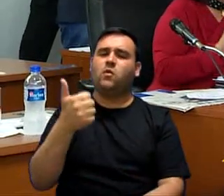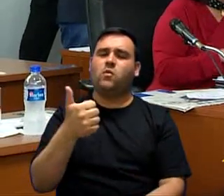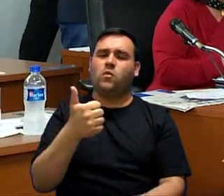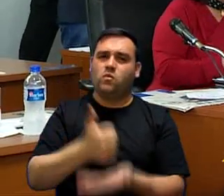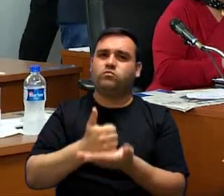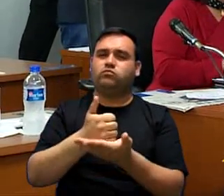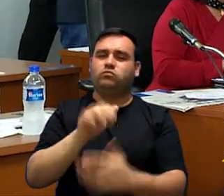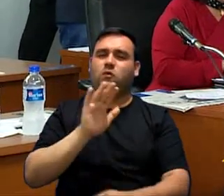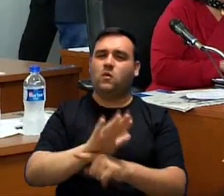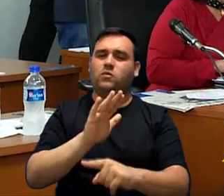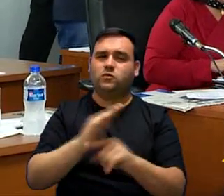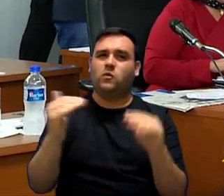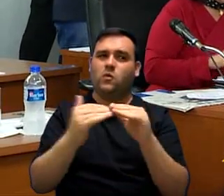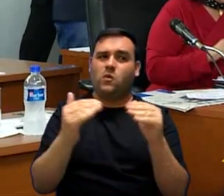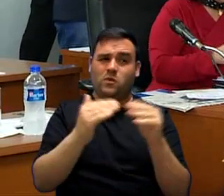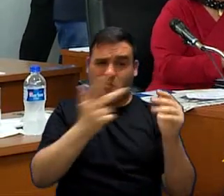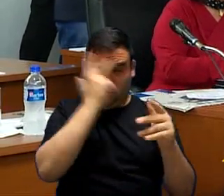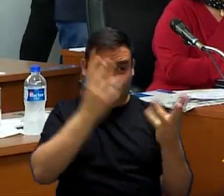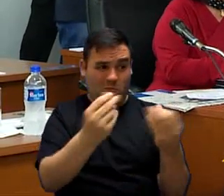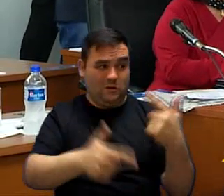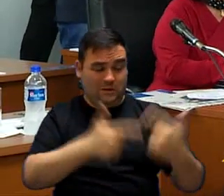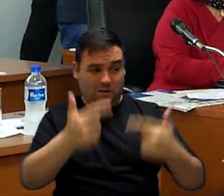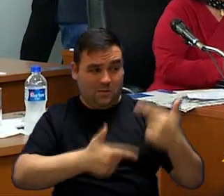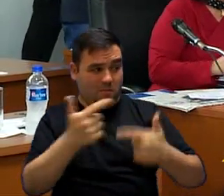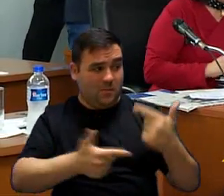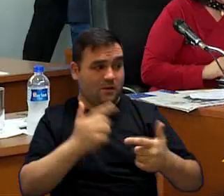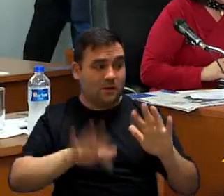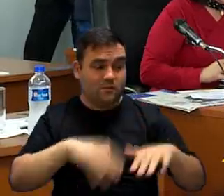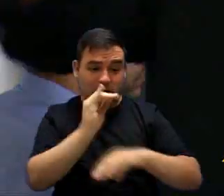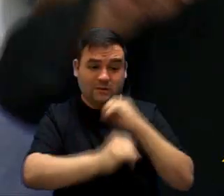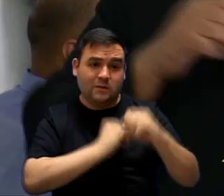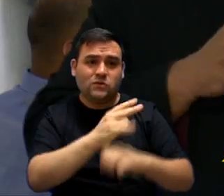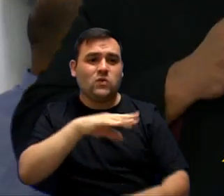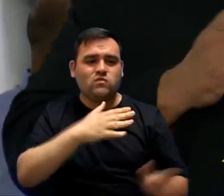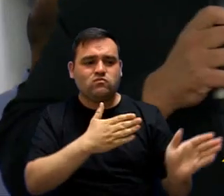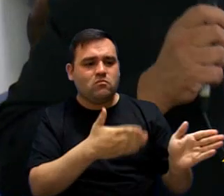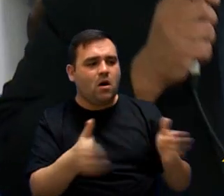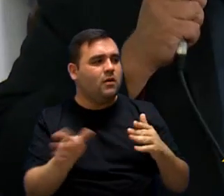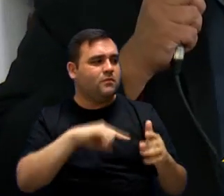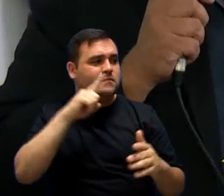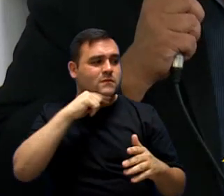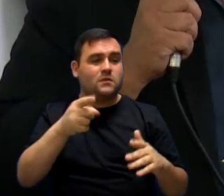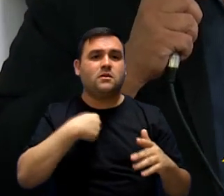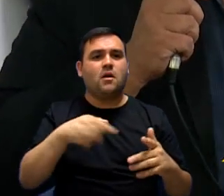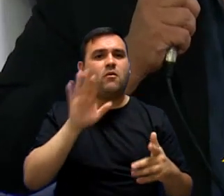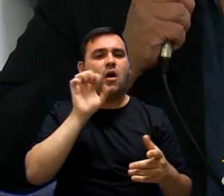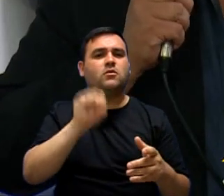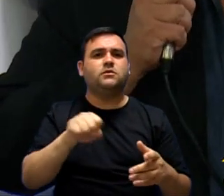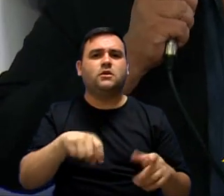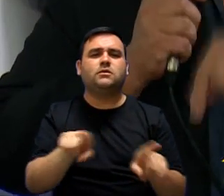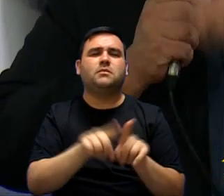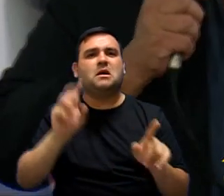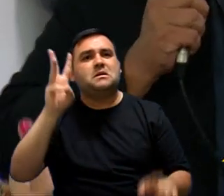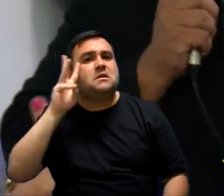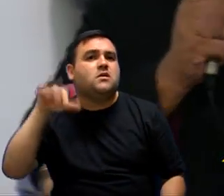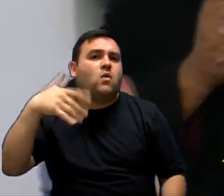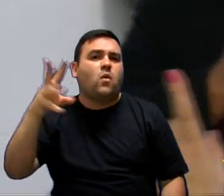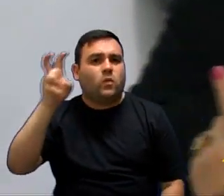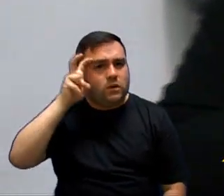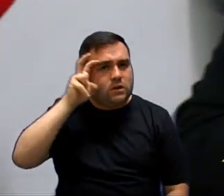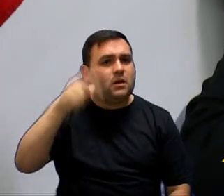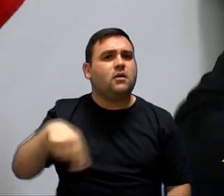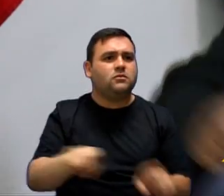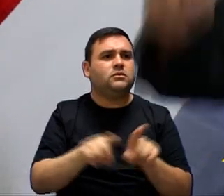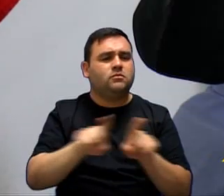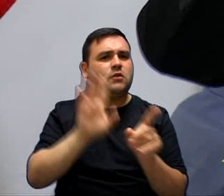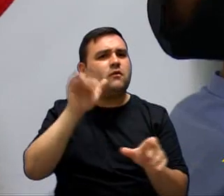vereador. Tem muita gente que trabalha durante o dia e não consegue, mesmo com a internet, mesmo que não consegue acompanhar. Então, voto sim. E se fosse terça e quinta, eu votava sim